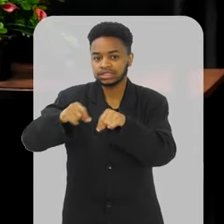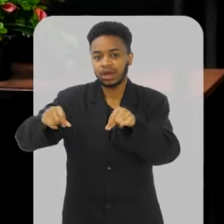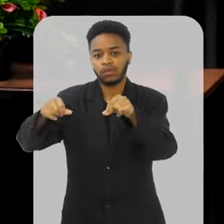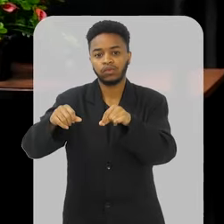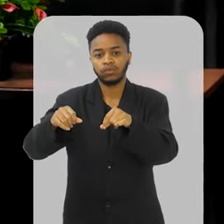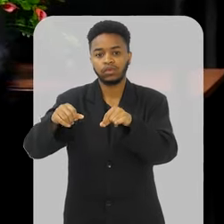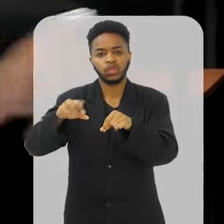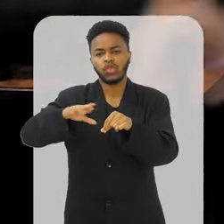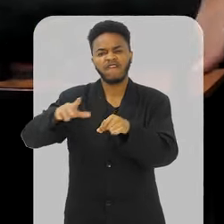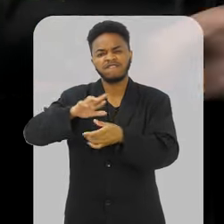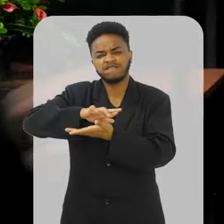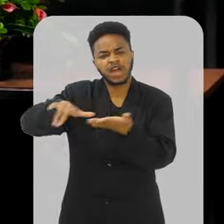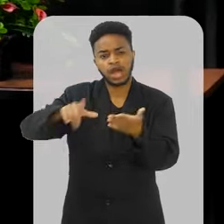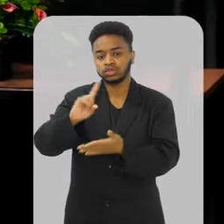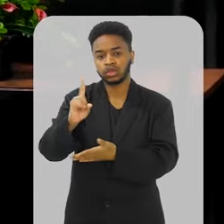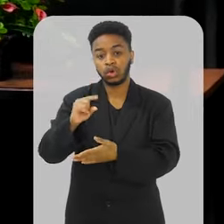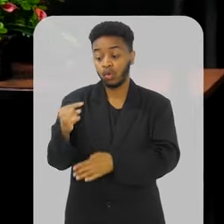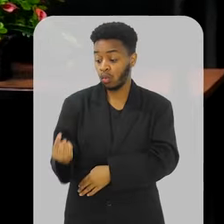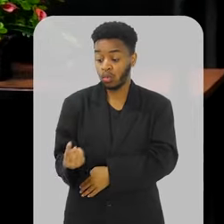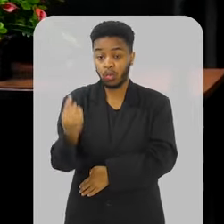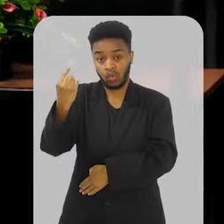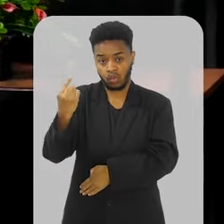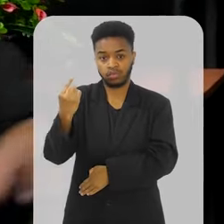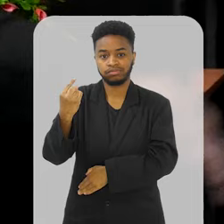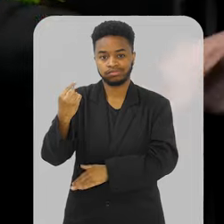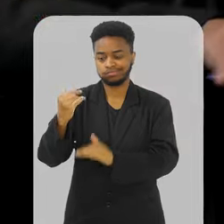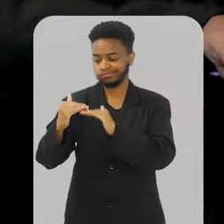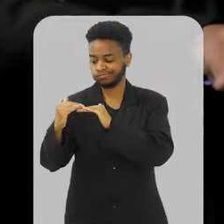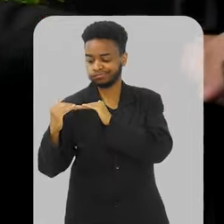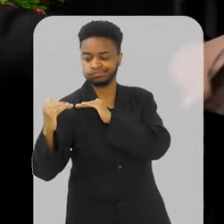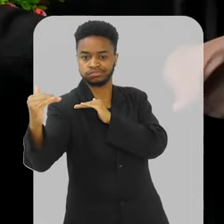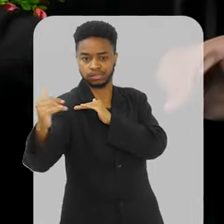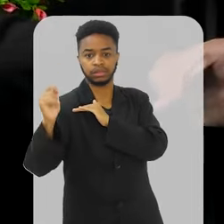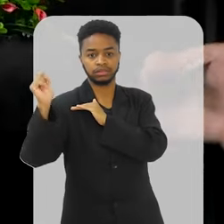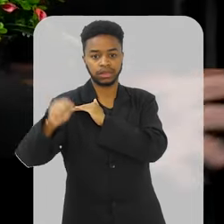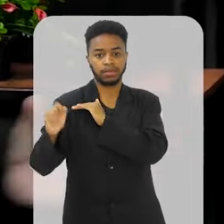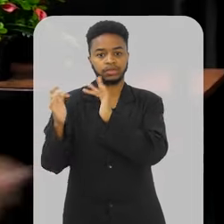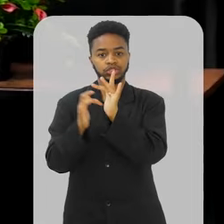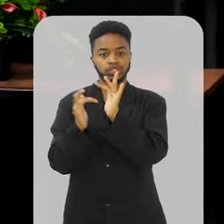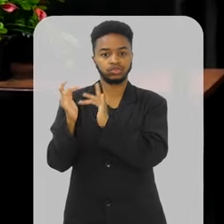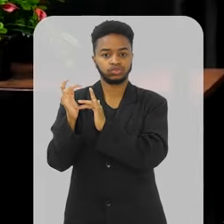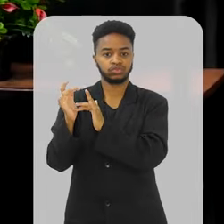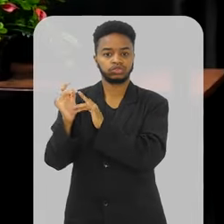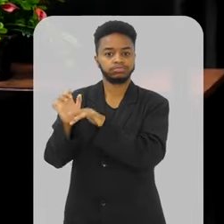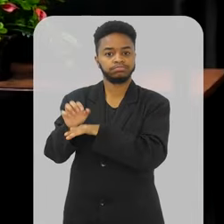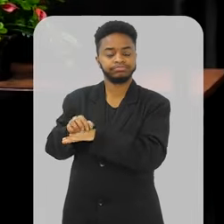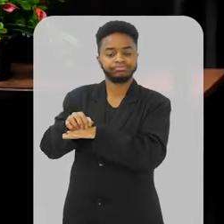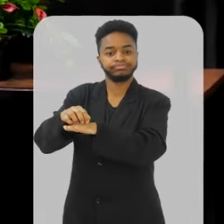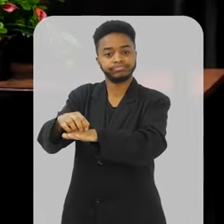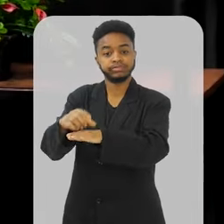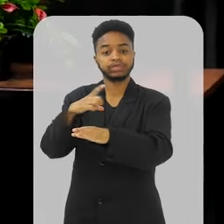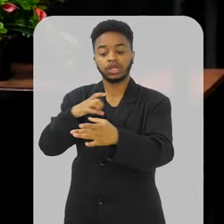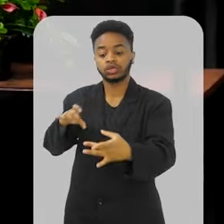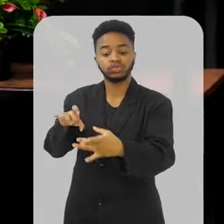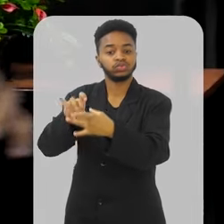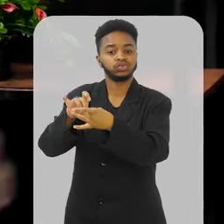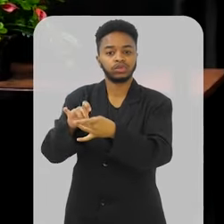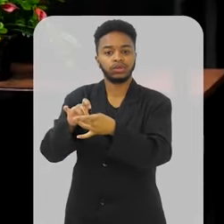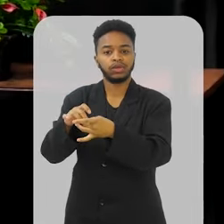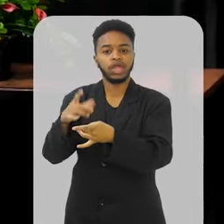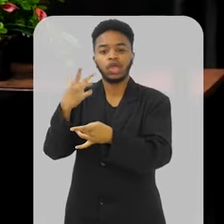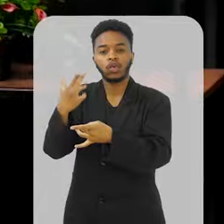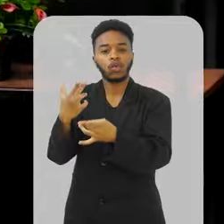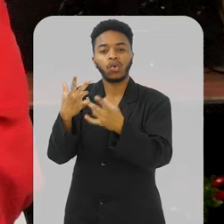apenas não são vários tapetes na verdade é o único tapete para nosso senhor passar e que é feito dessa junção como um belo